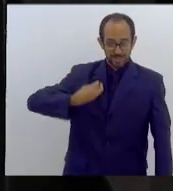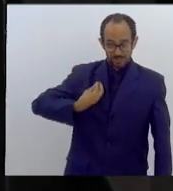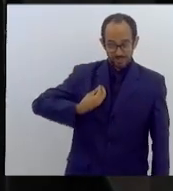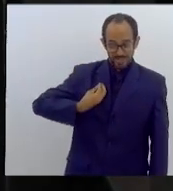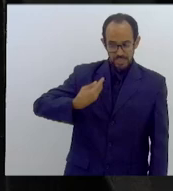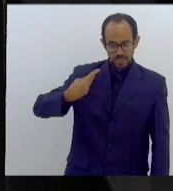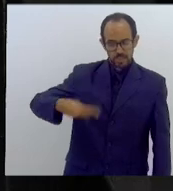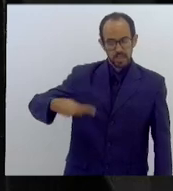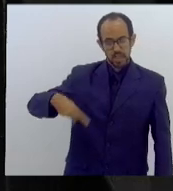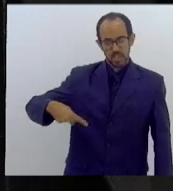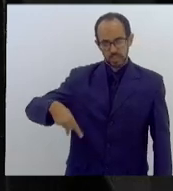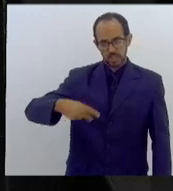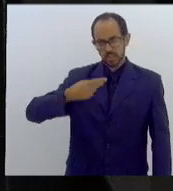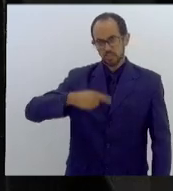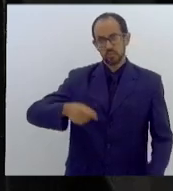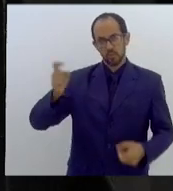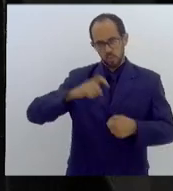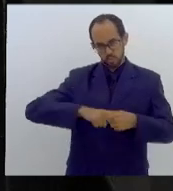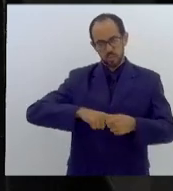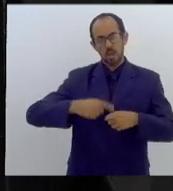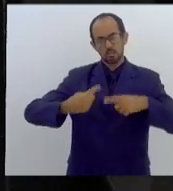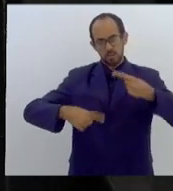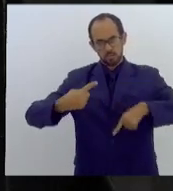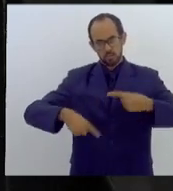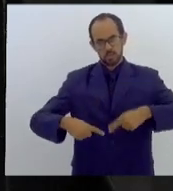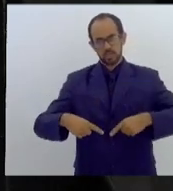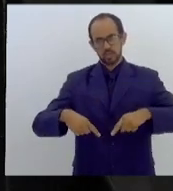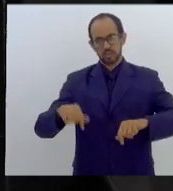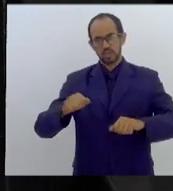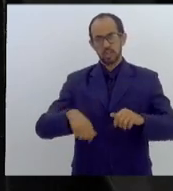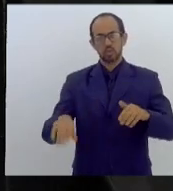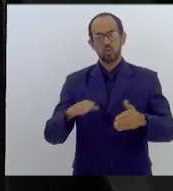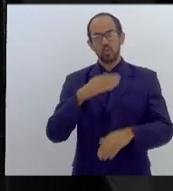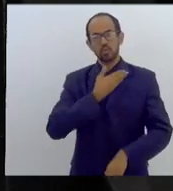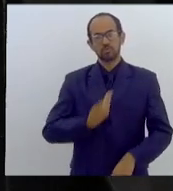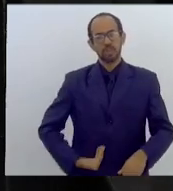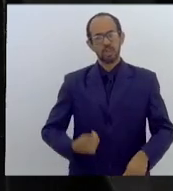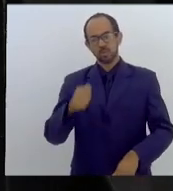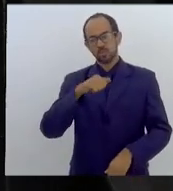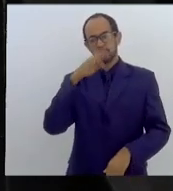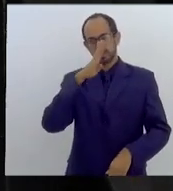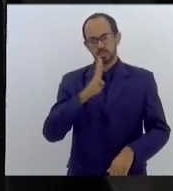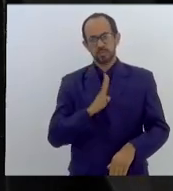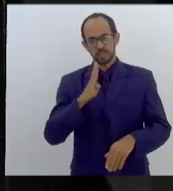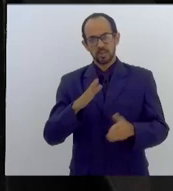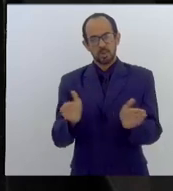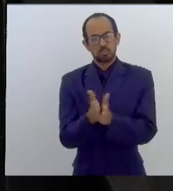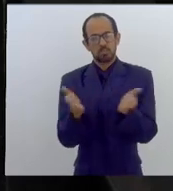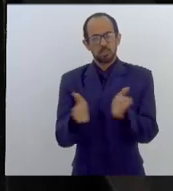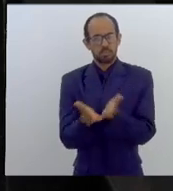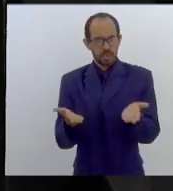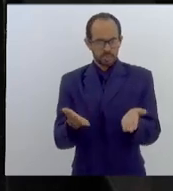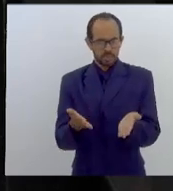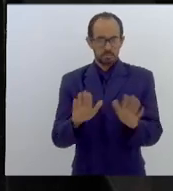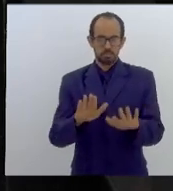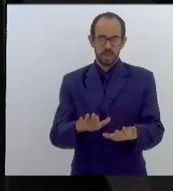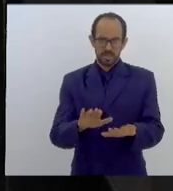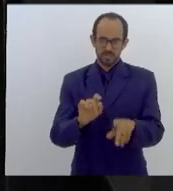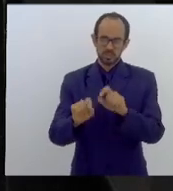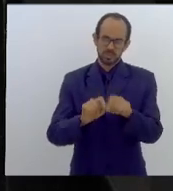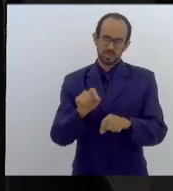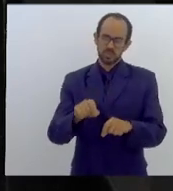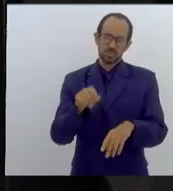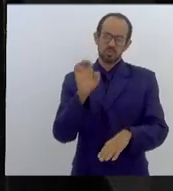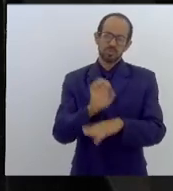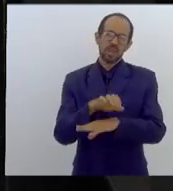voltar a estabelecer uma política prioritária do Estado brasileiro no enfrentamento à pobreza extrema e à miséria. Entretanto, o Estado do